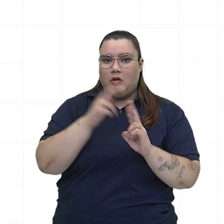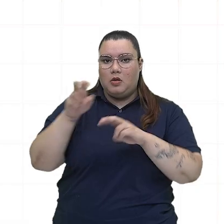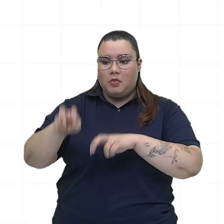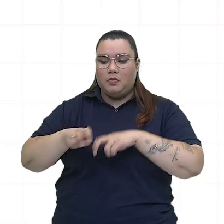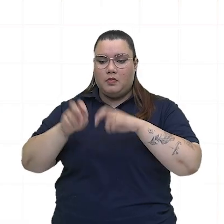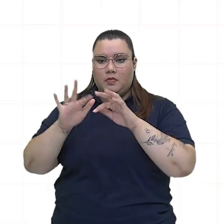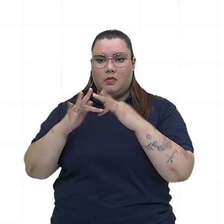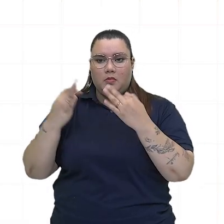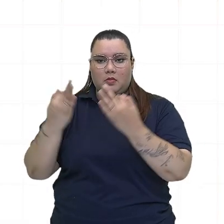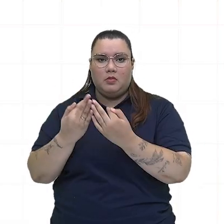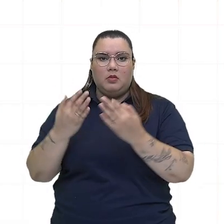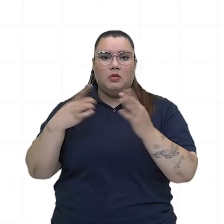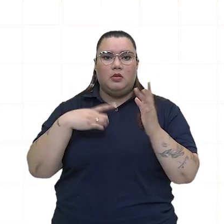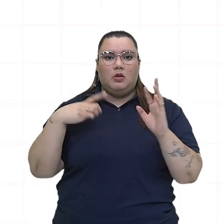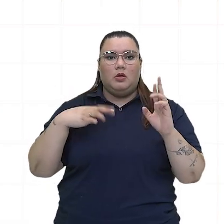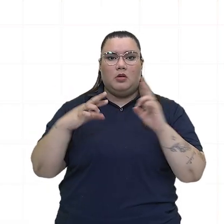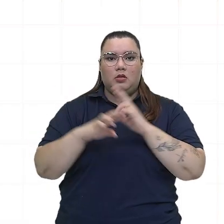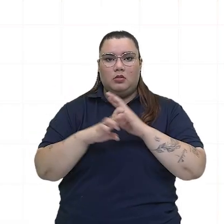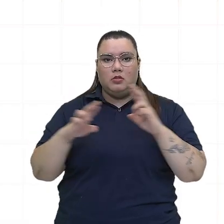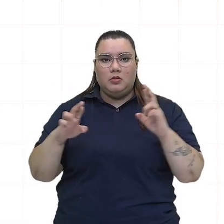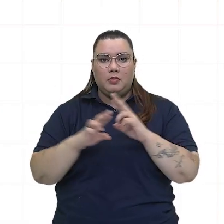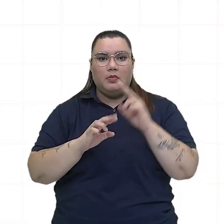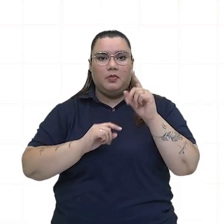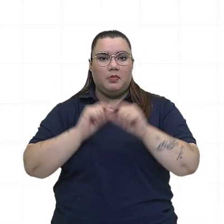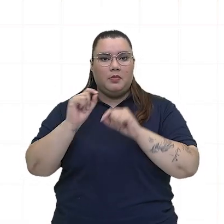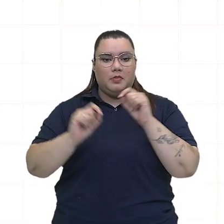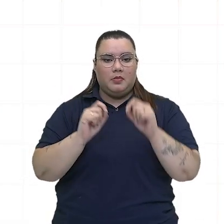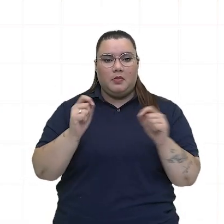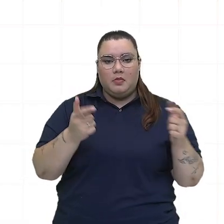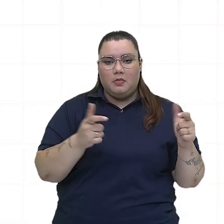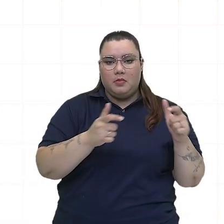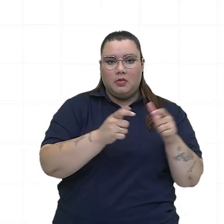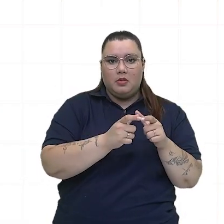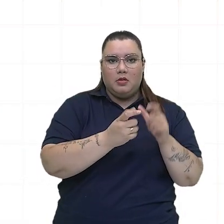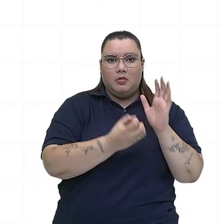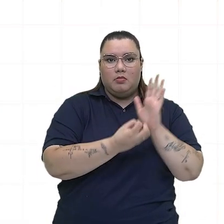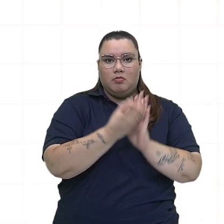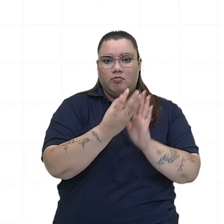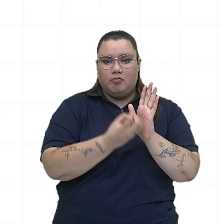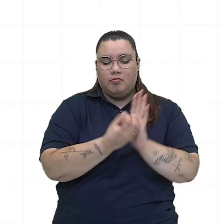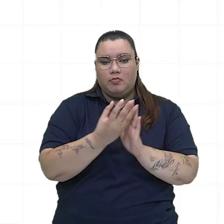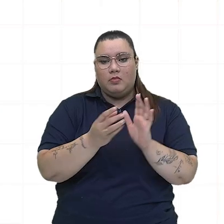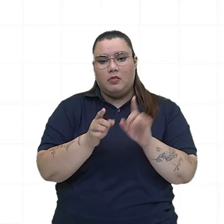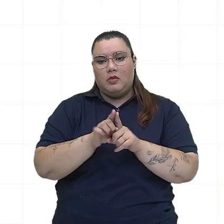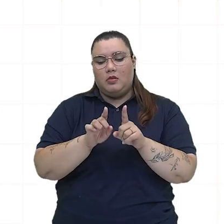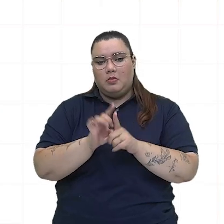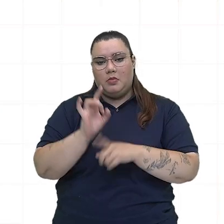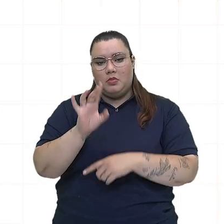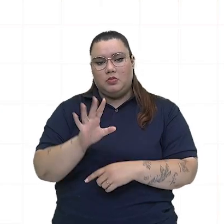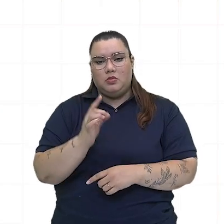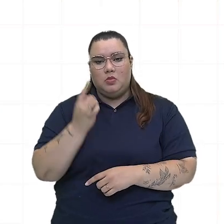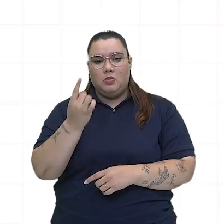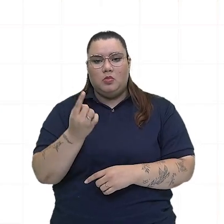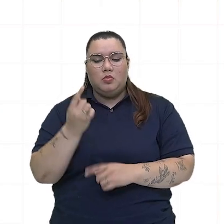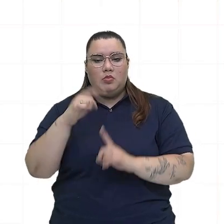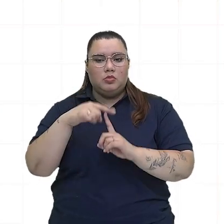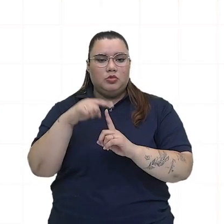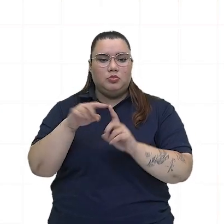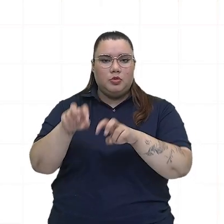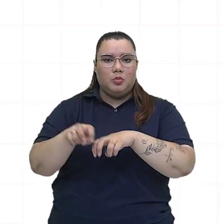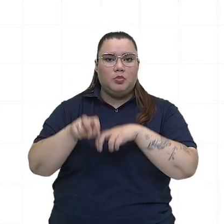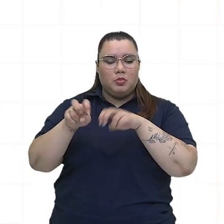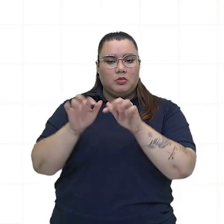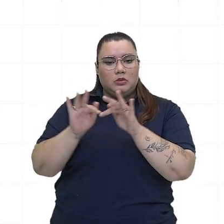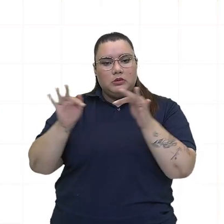agricultura familiar, se relacionava ali com uma pequena produção, como apenas uma agricultura de